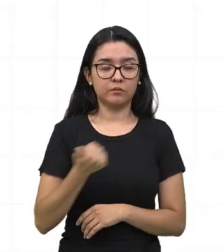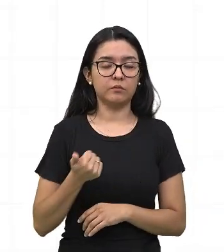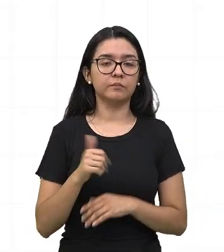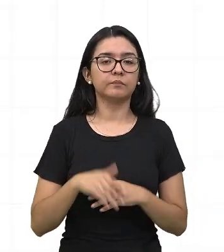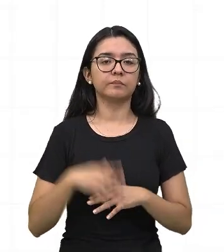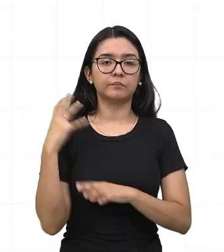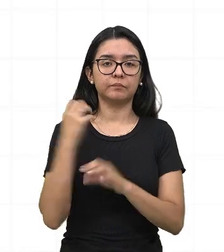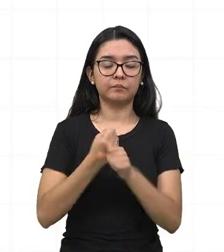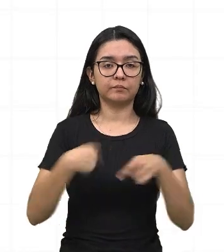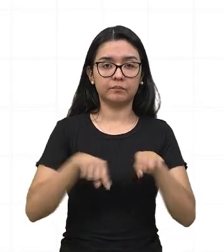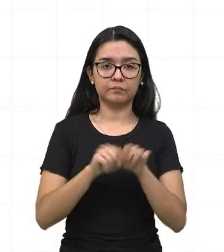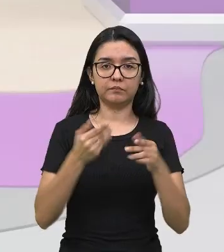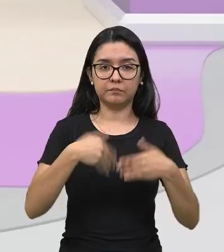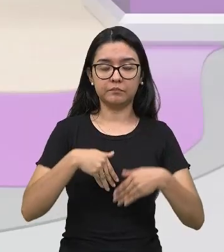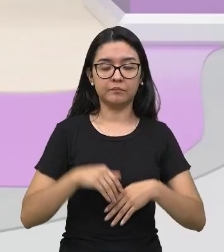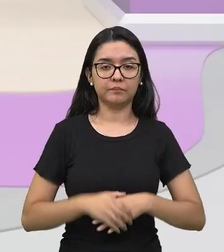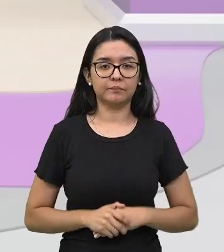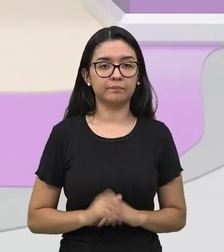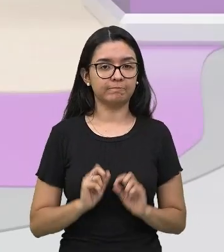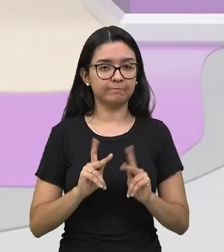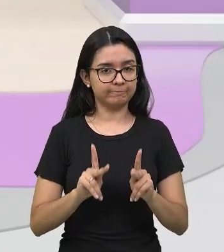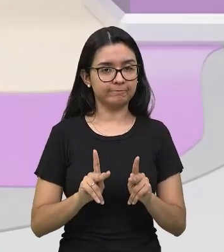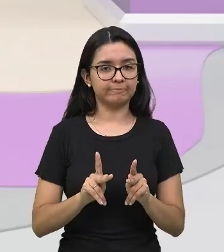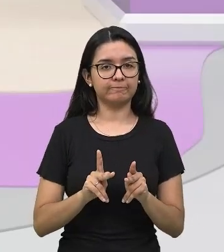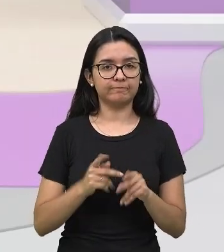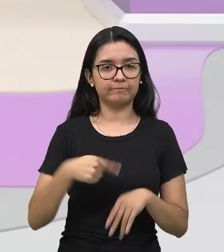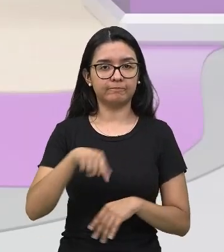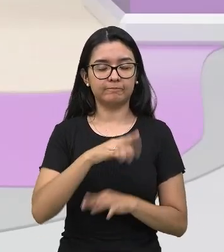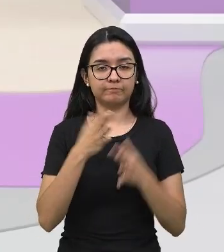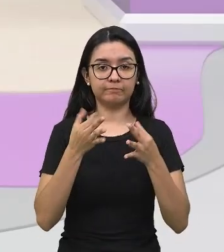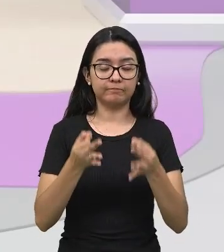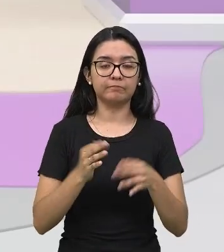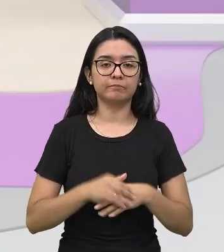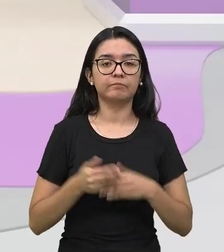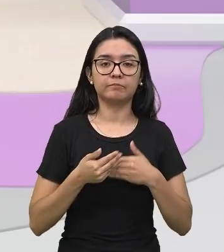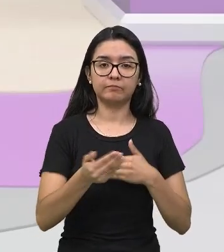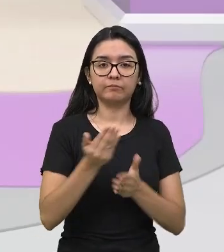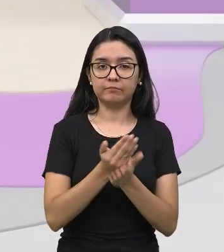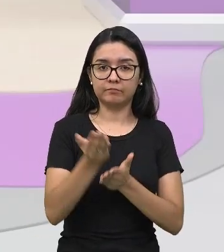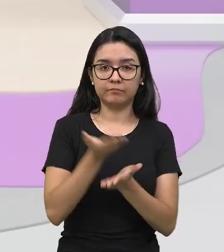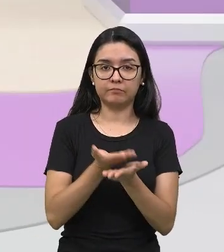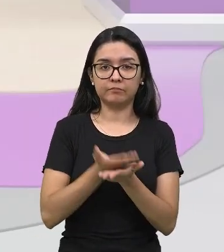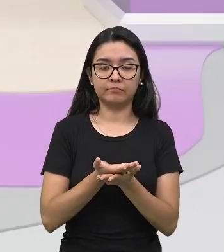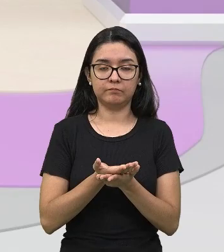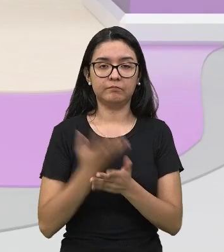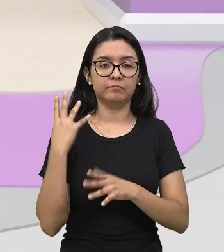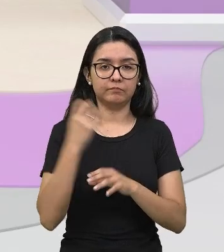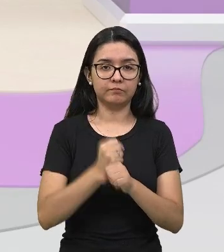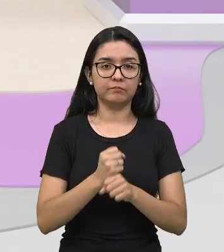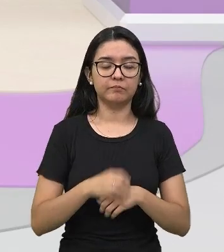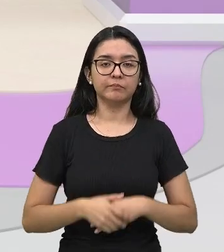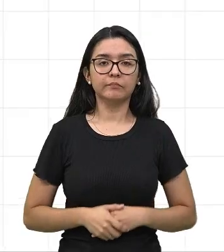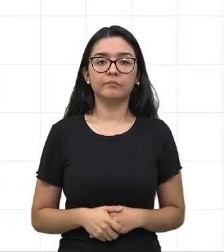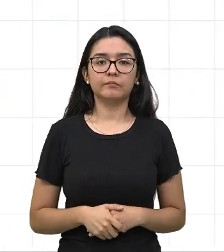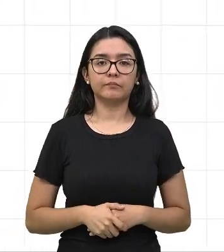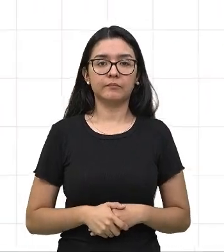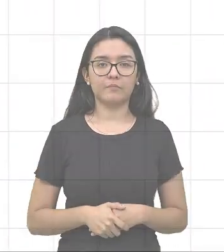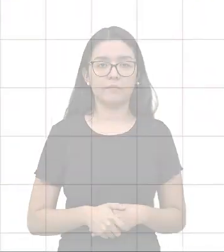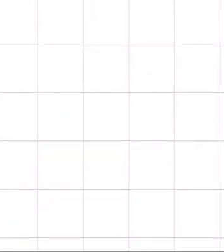e avaliação. Muito bem, alunos, vamos lá então à aula de revisão e avaliação.